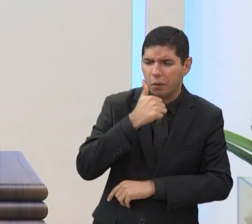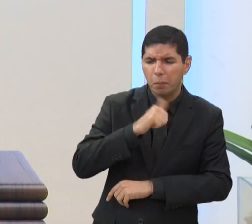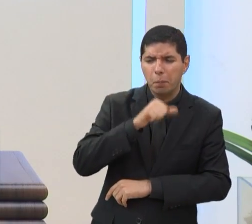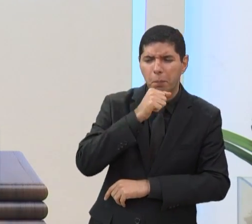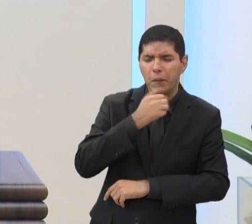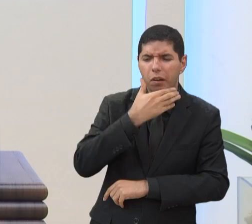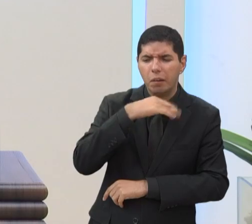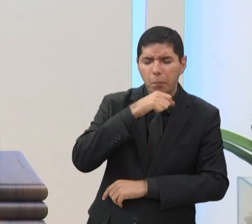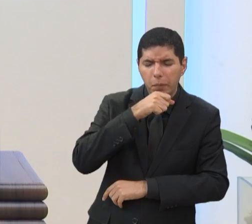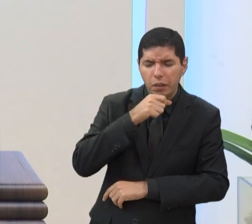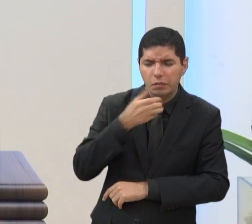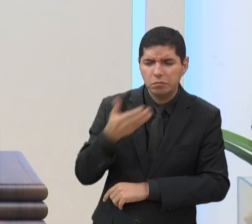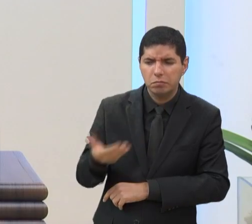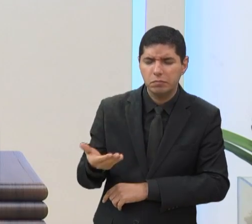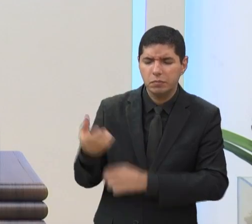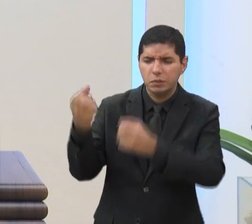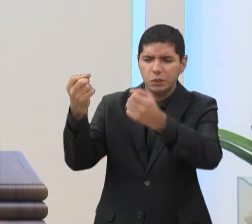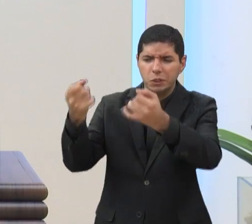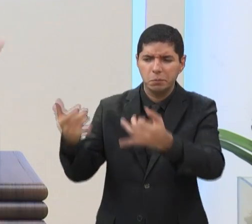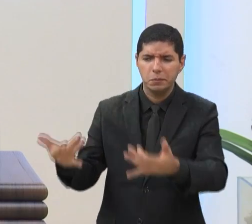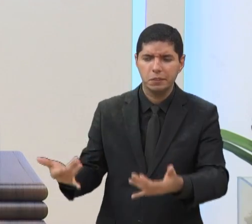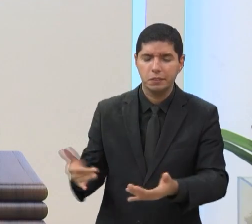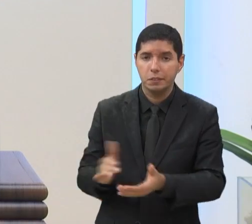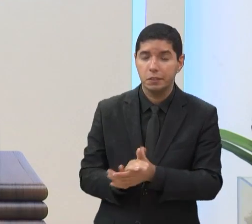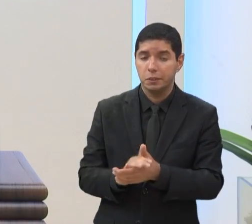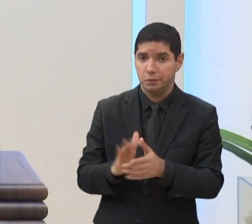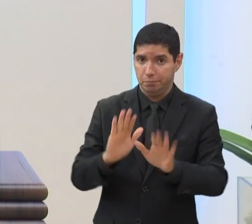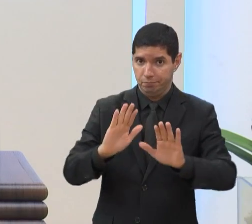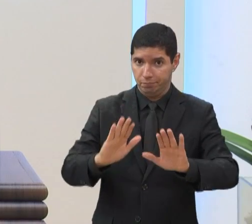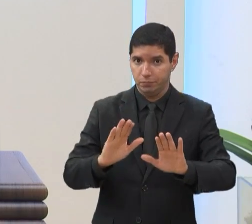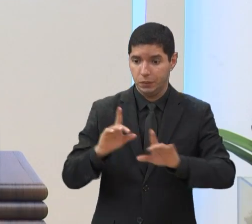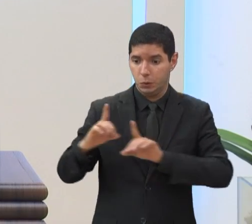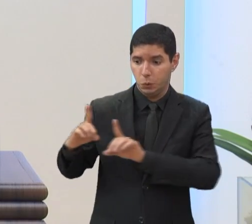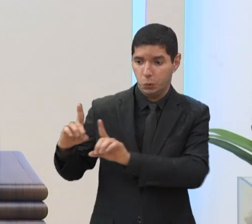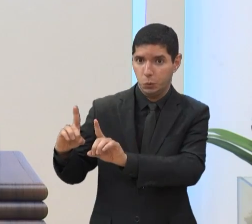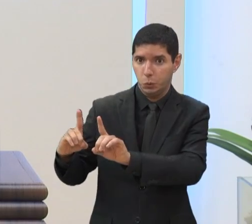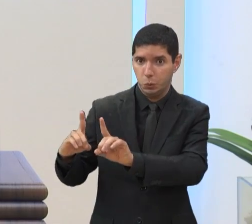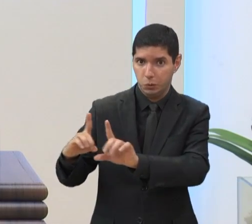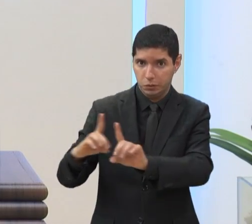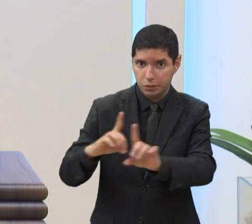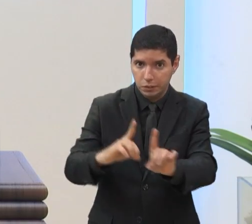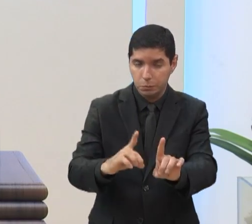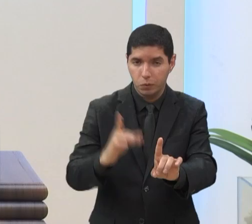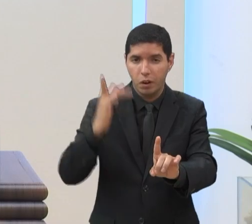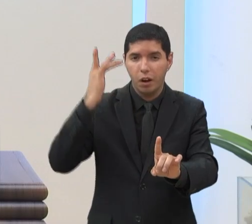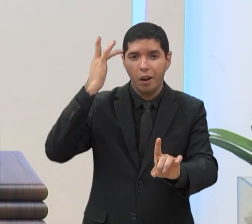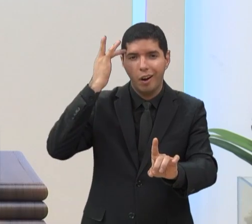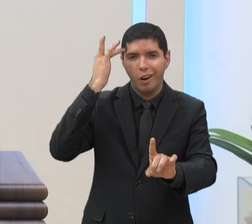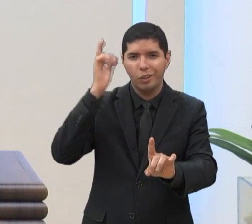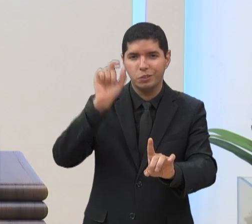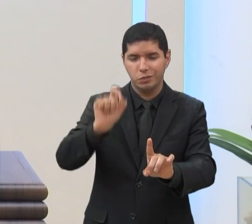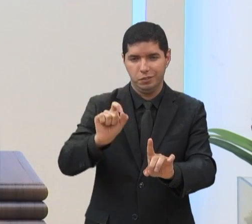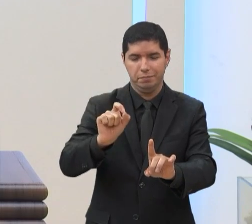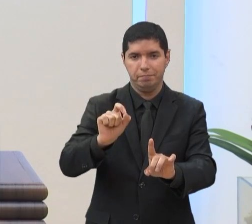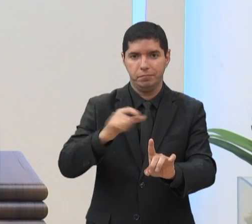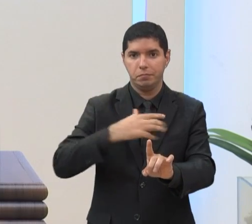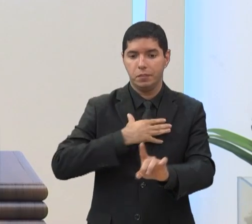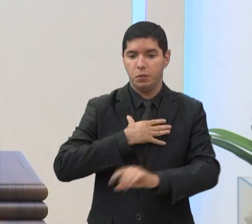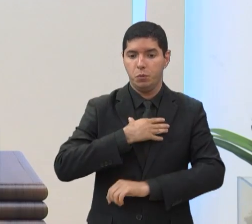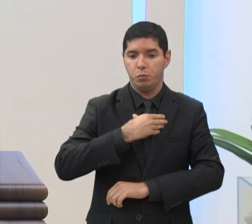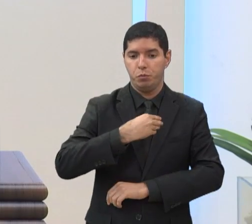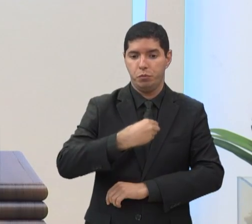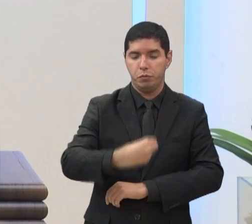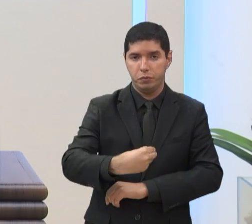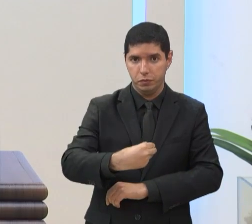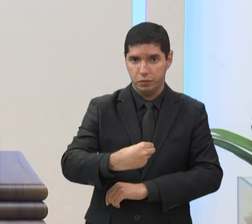cego? Porque eles tinham esta ideia de que os filhos muitas vezes